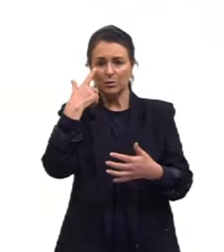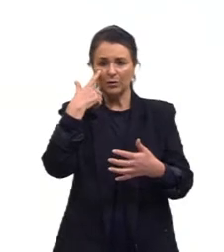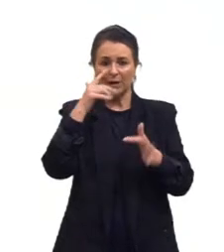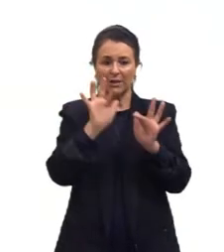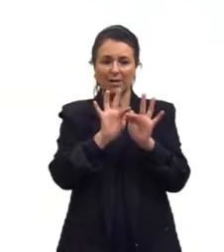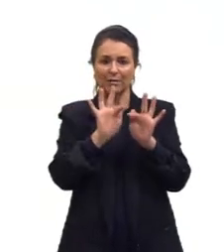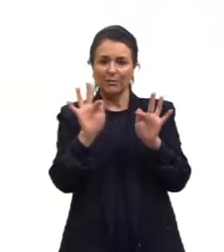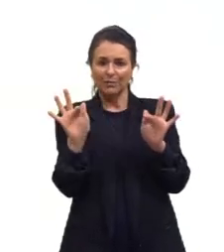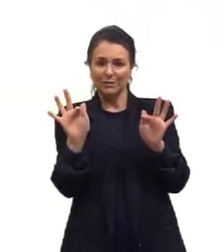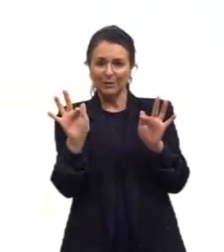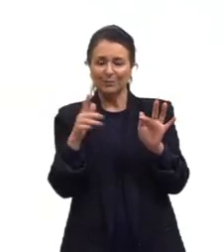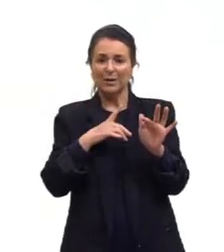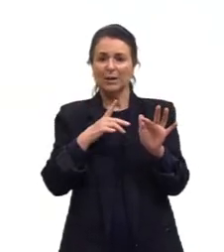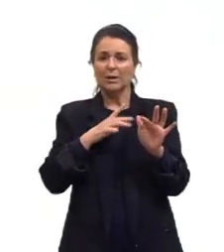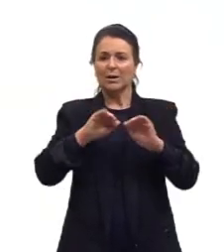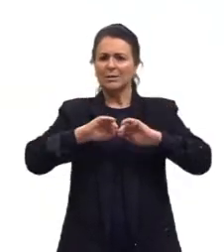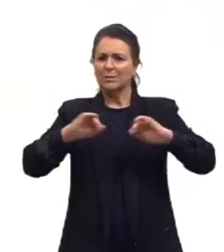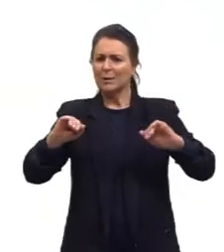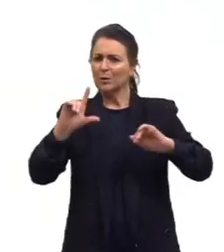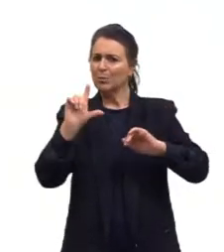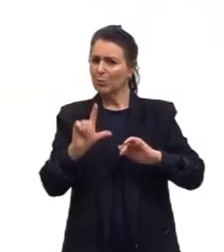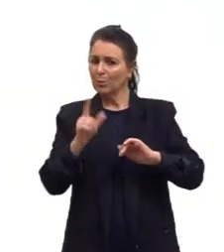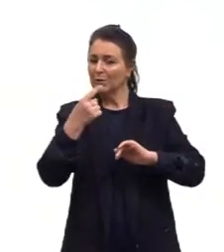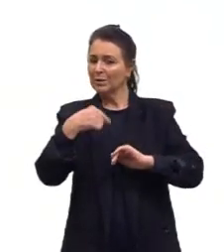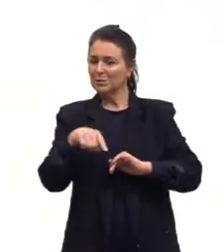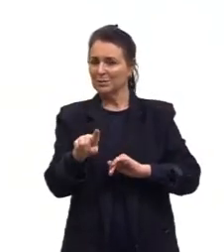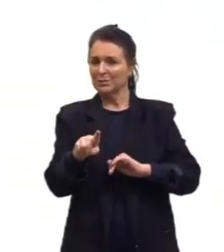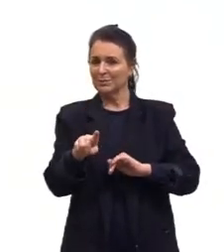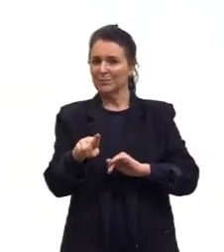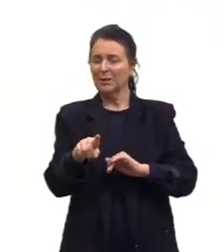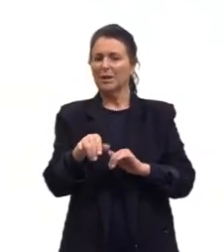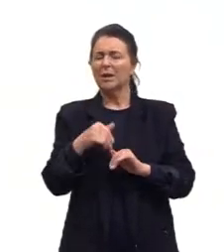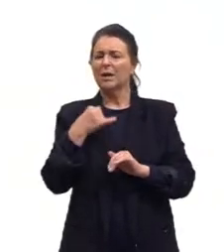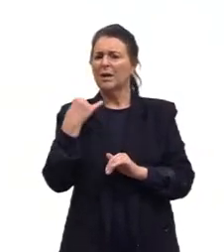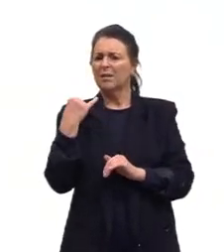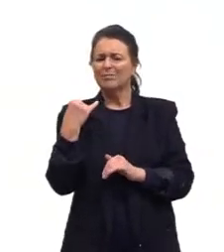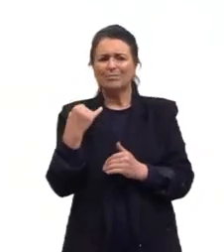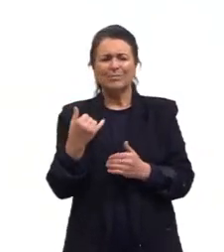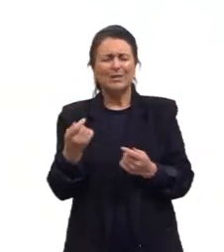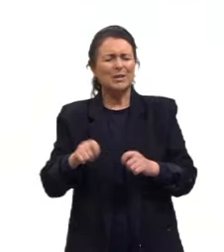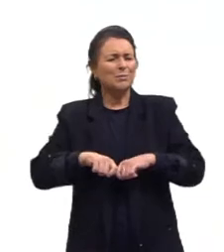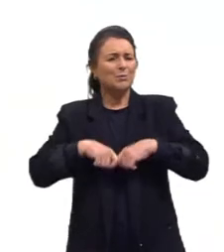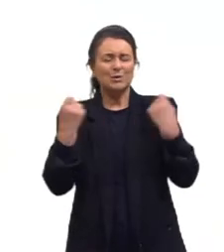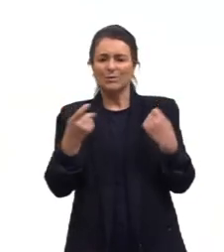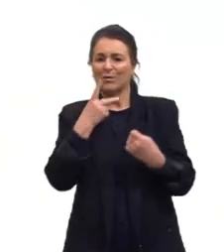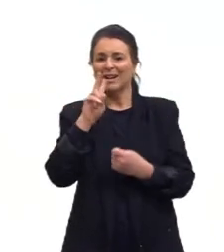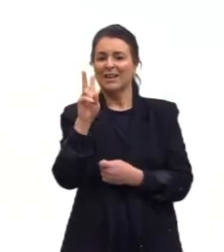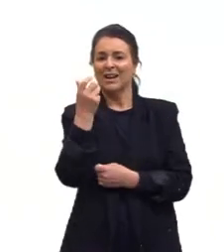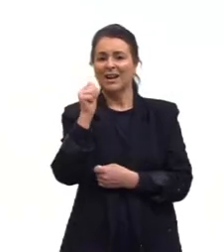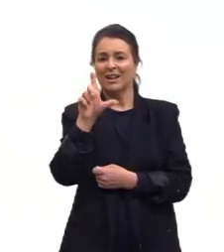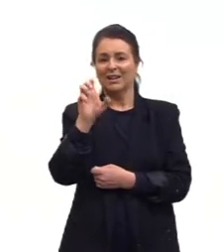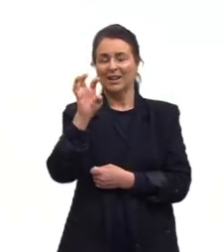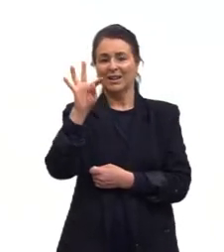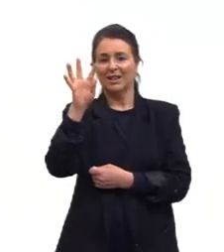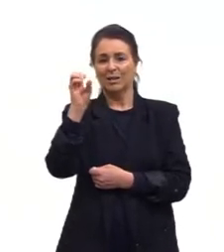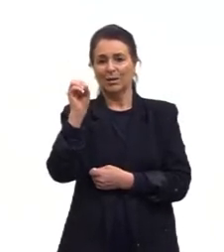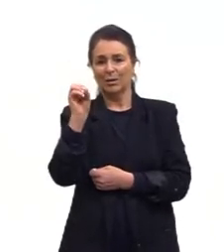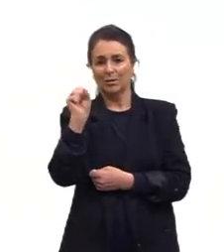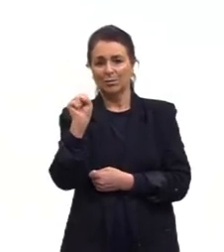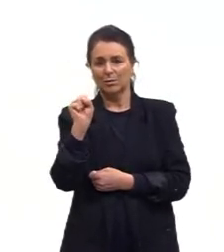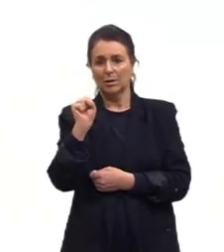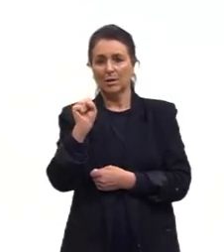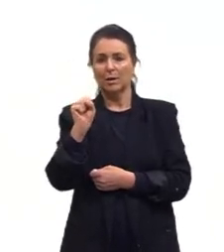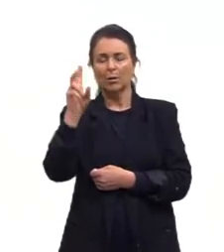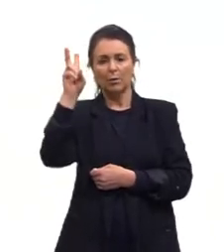porque ela é separada é diferente um pouquinho das demais é impossível falar de aletos e não lembrar da